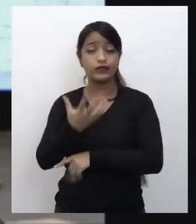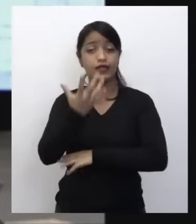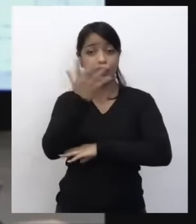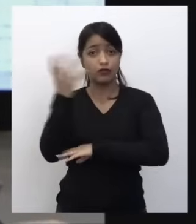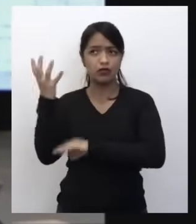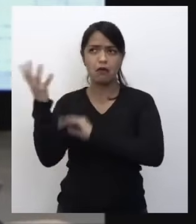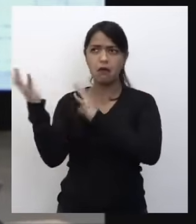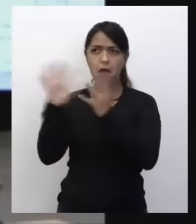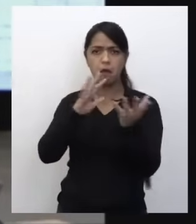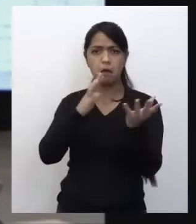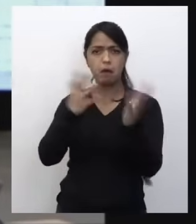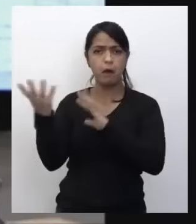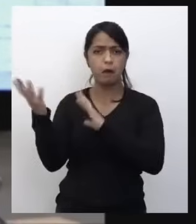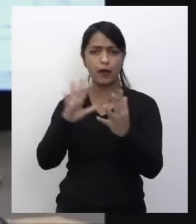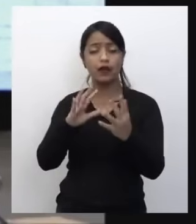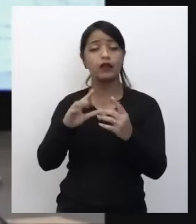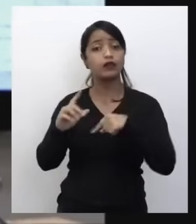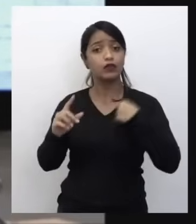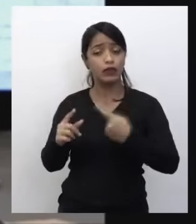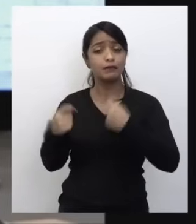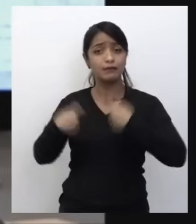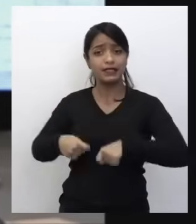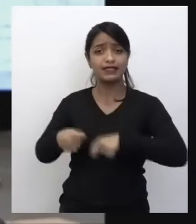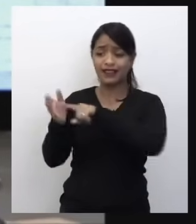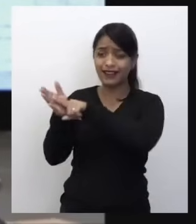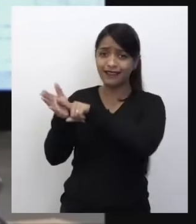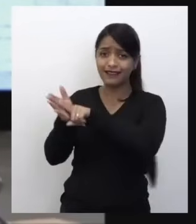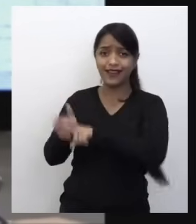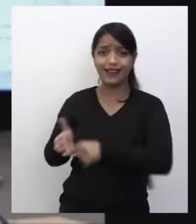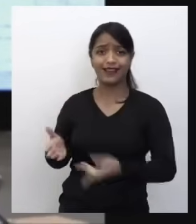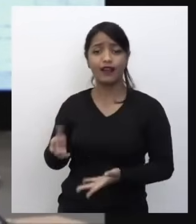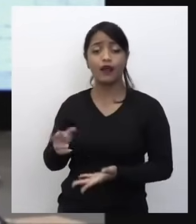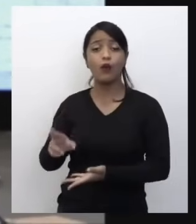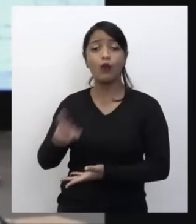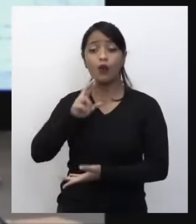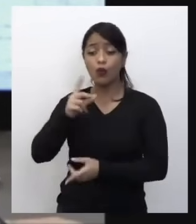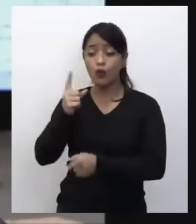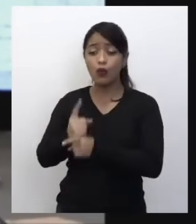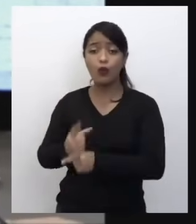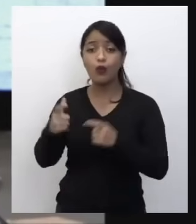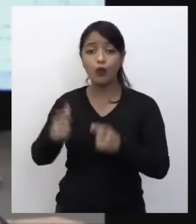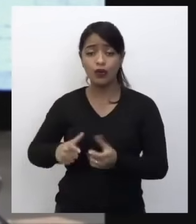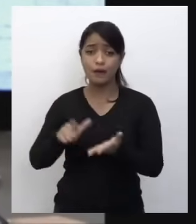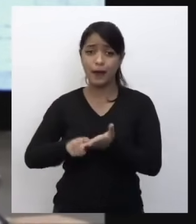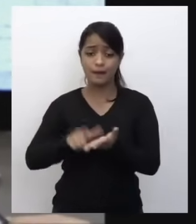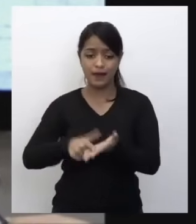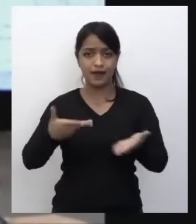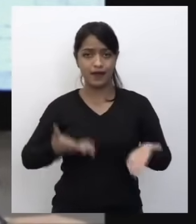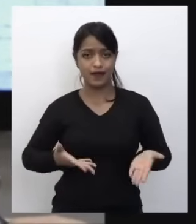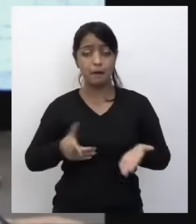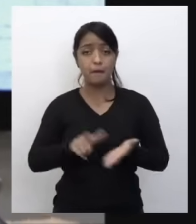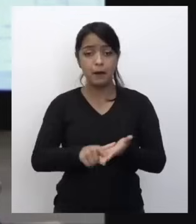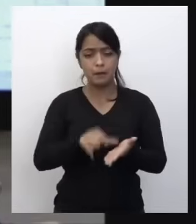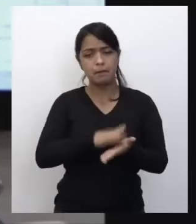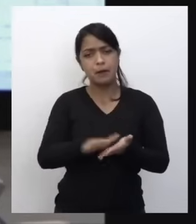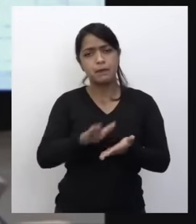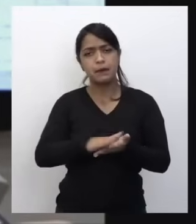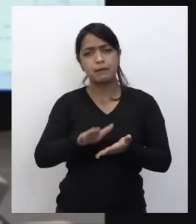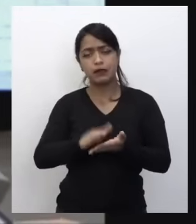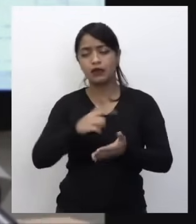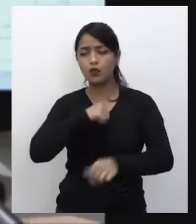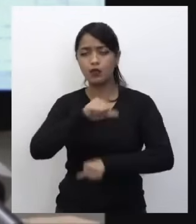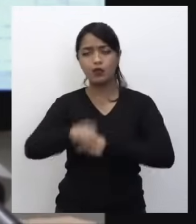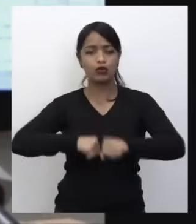os resultados desse experimento. Esses resultados estão nos papéis. Se eu não conseguir digitalizar esses papéis, tornar isso disponível para a comunidade